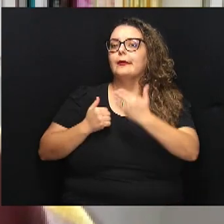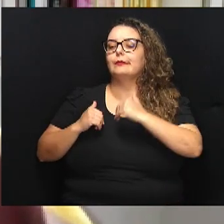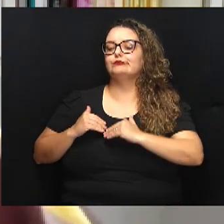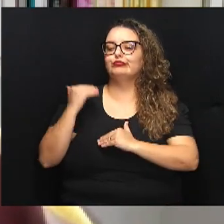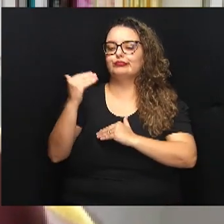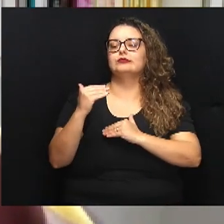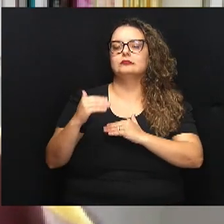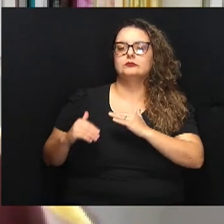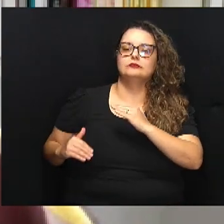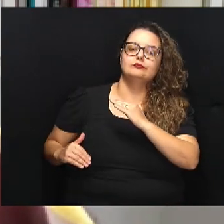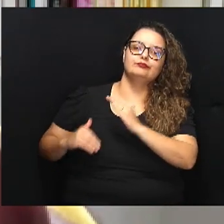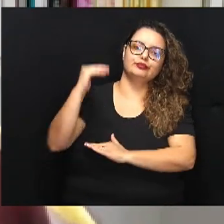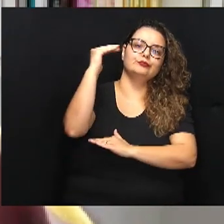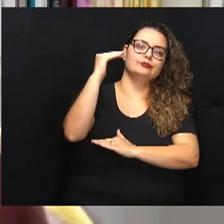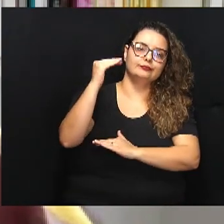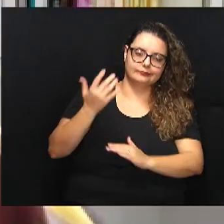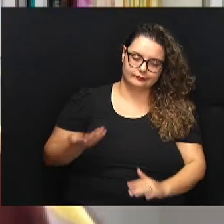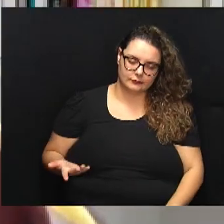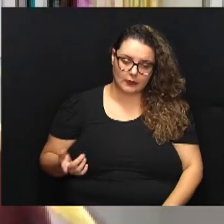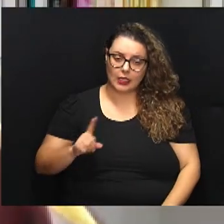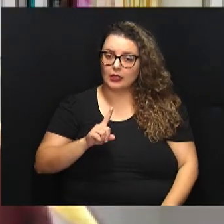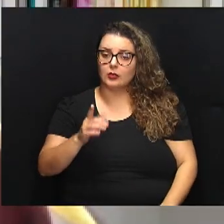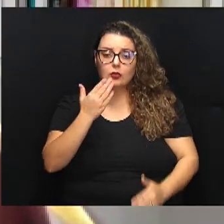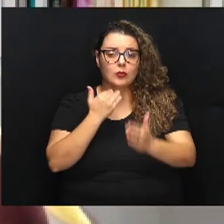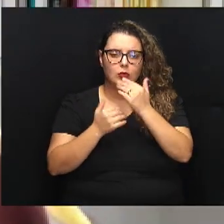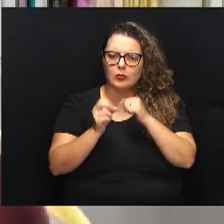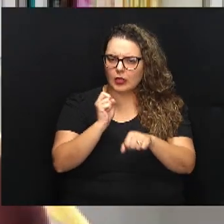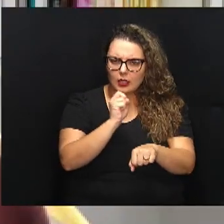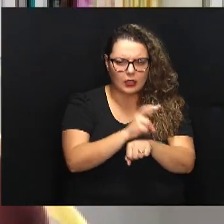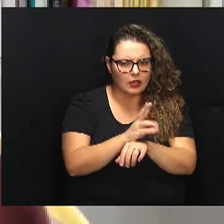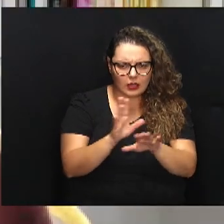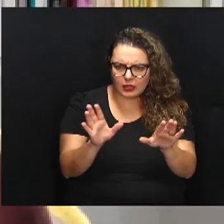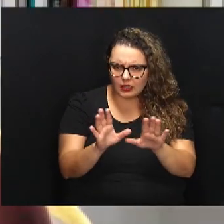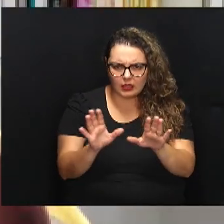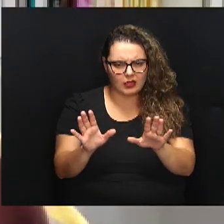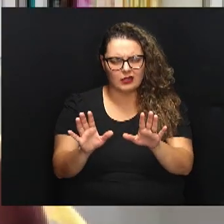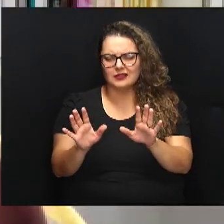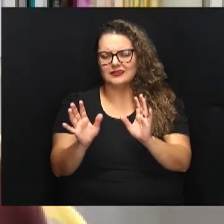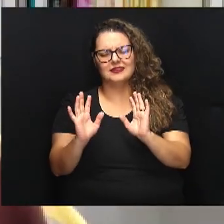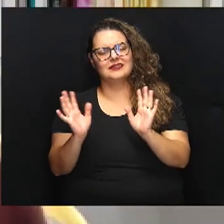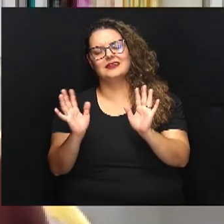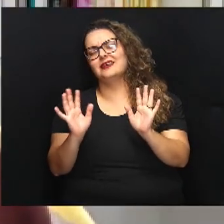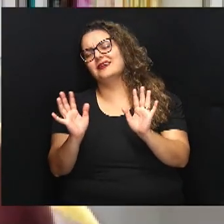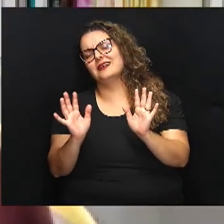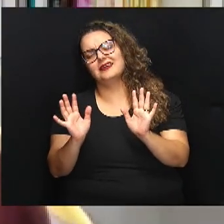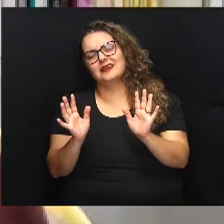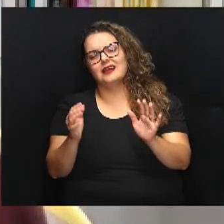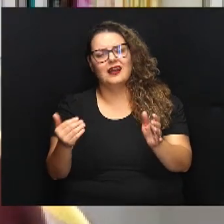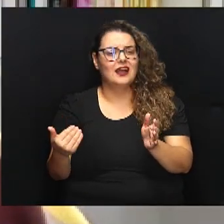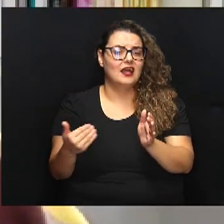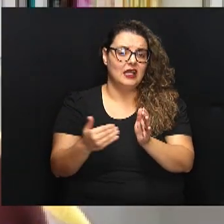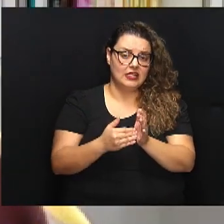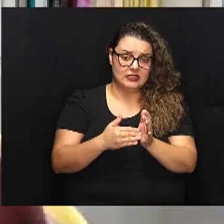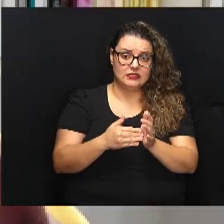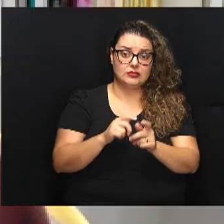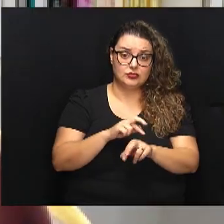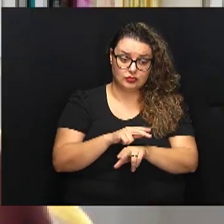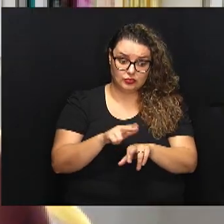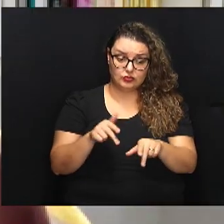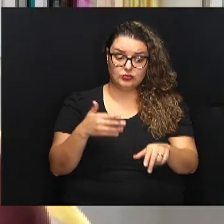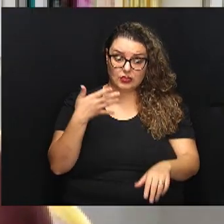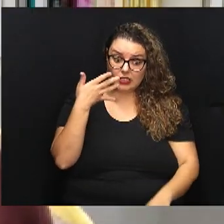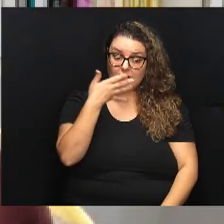interessante ver, não é um alimento venenoso, não é nada disso, mesmo que com bastante